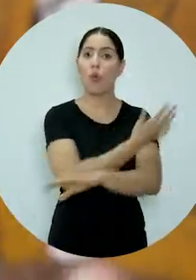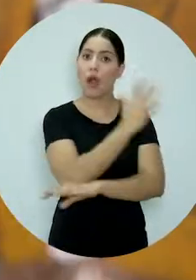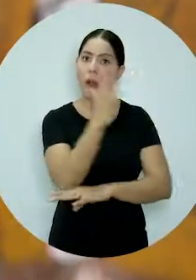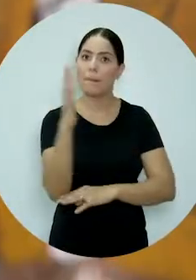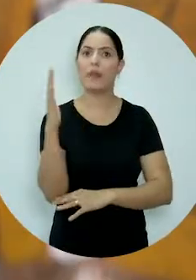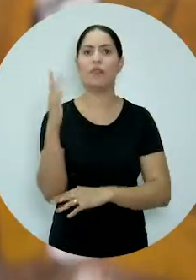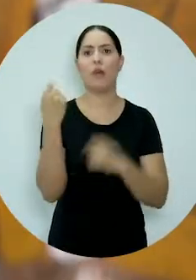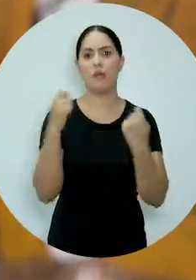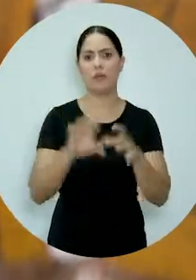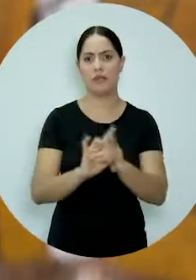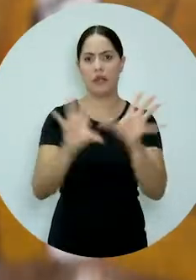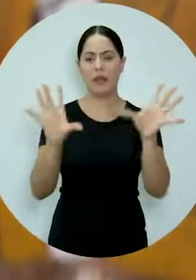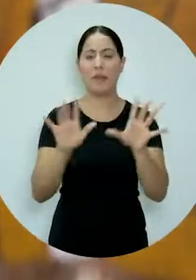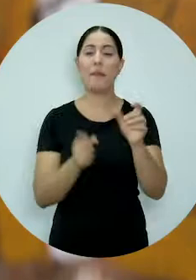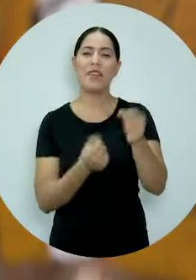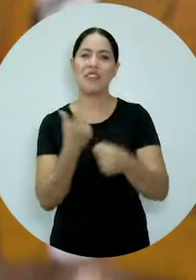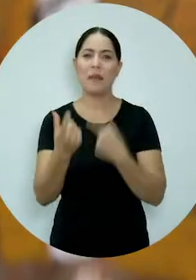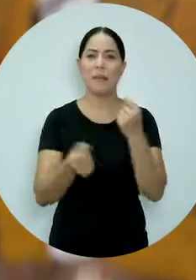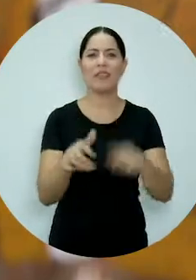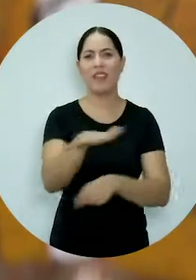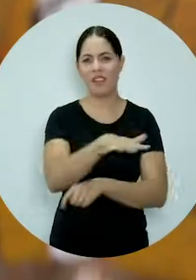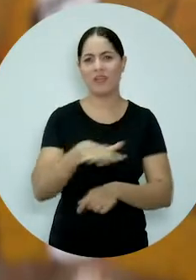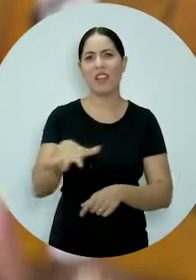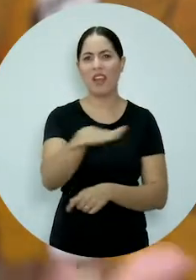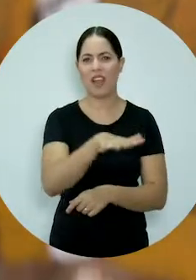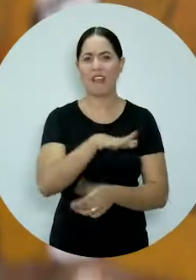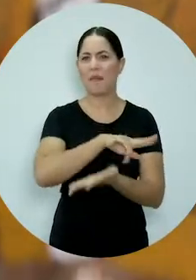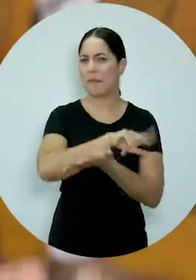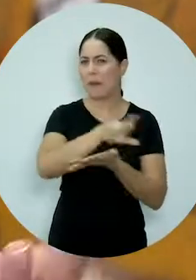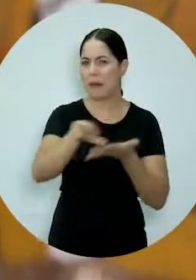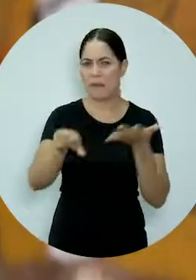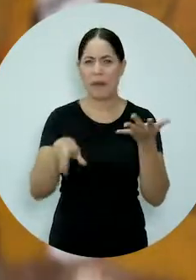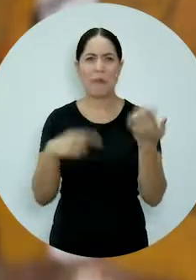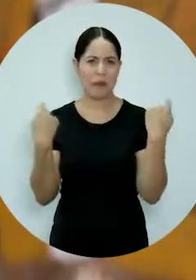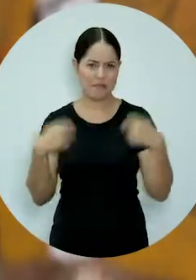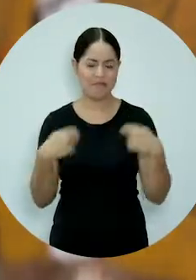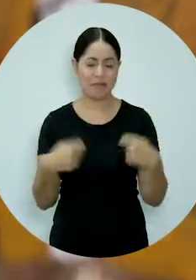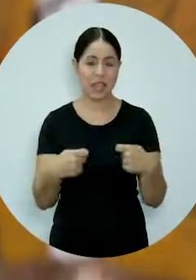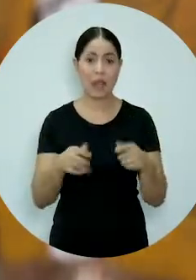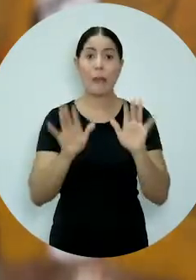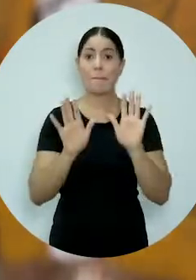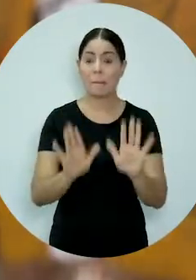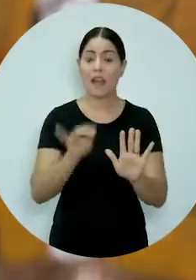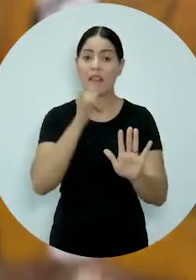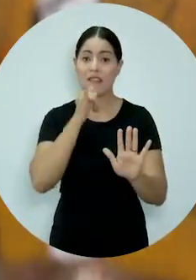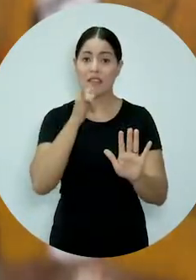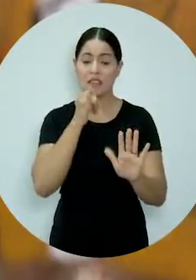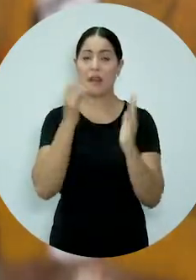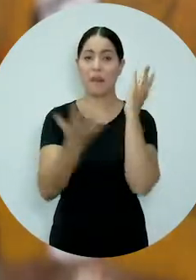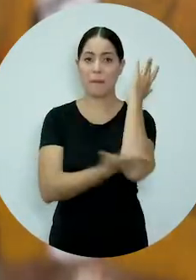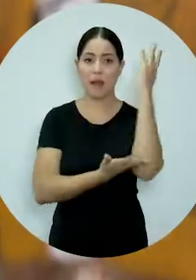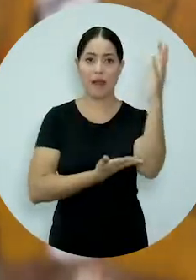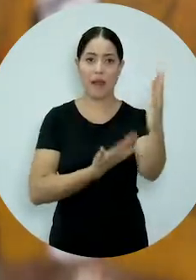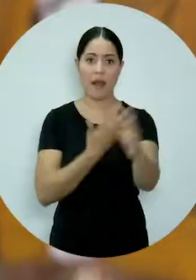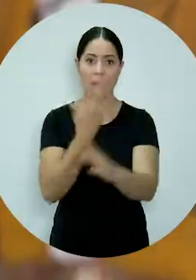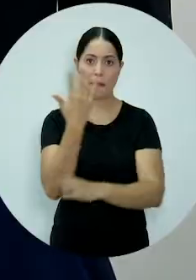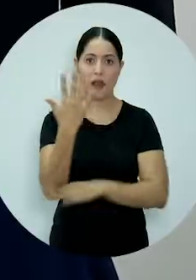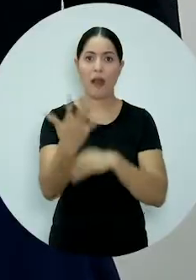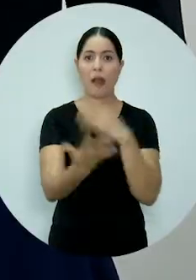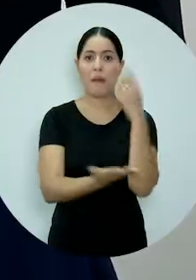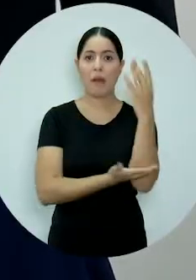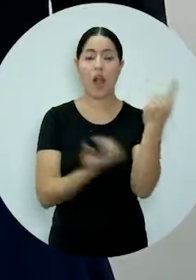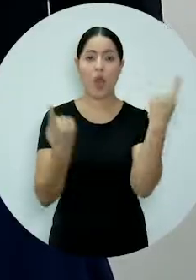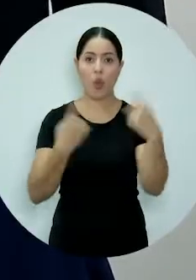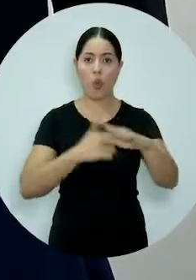órgão ambiental. Também depende da área, enfim, depende de uma série de fatores. Mas se o desmatamento ocorrer de